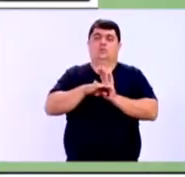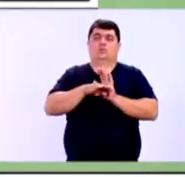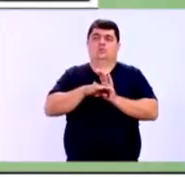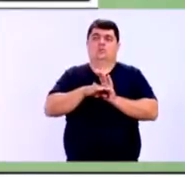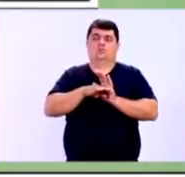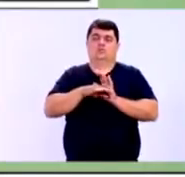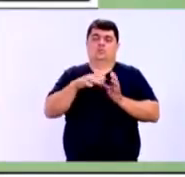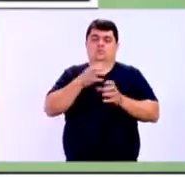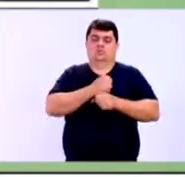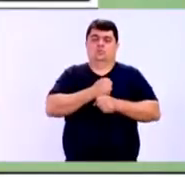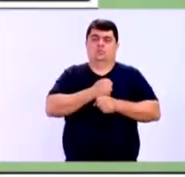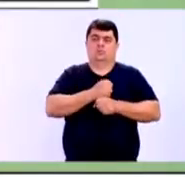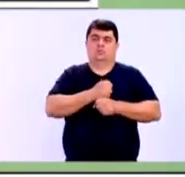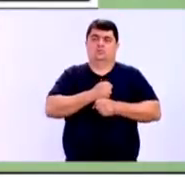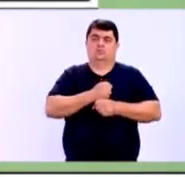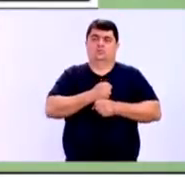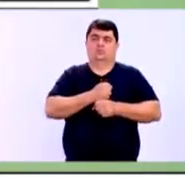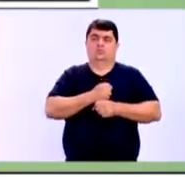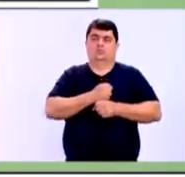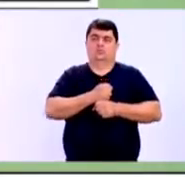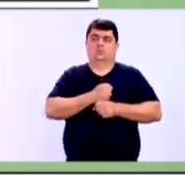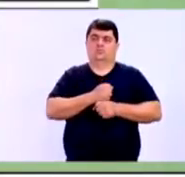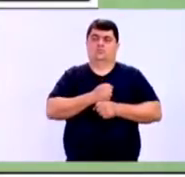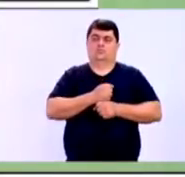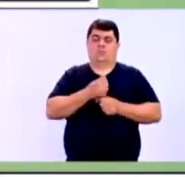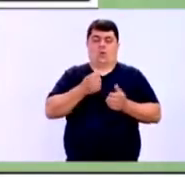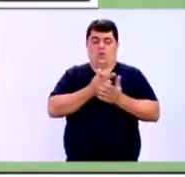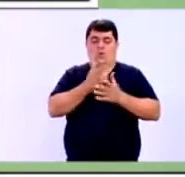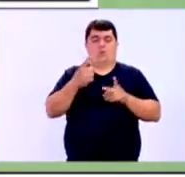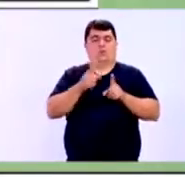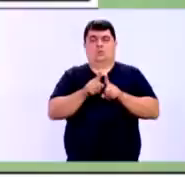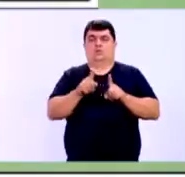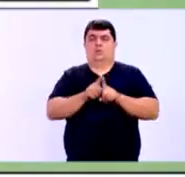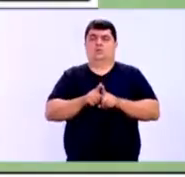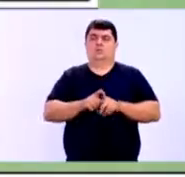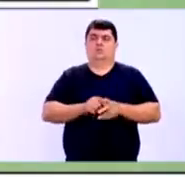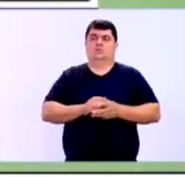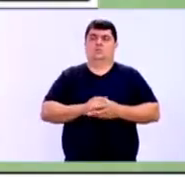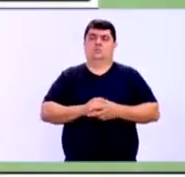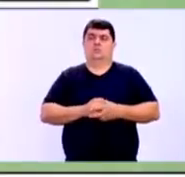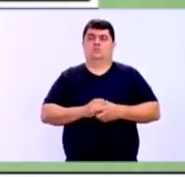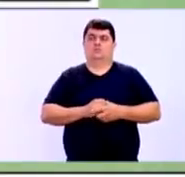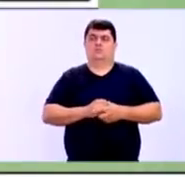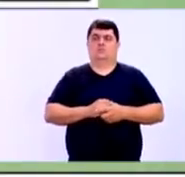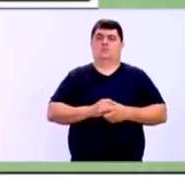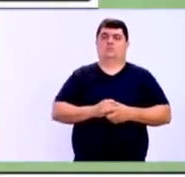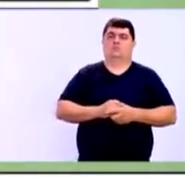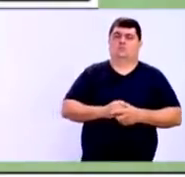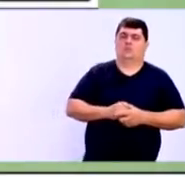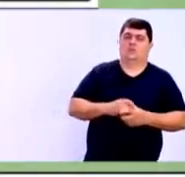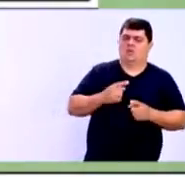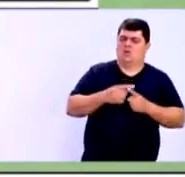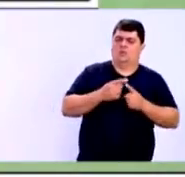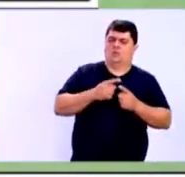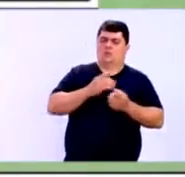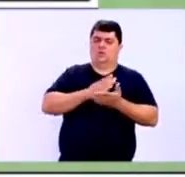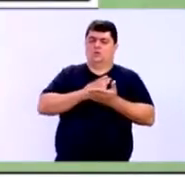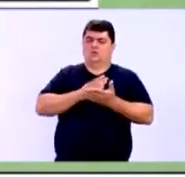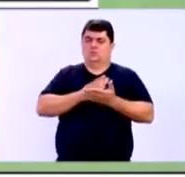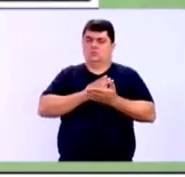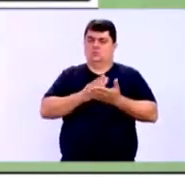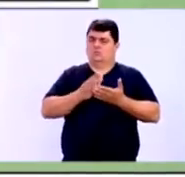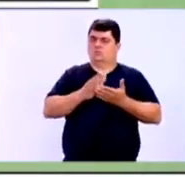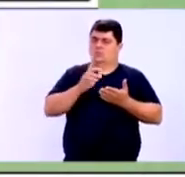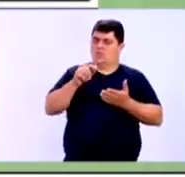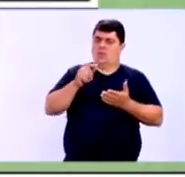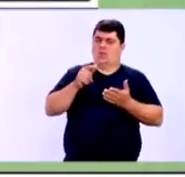inicial, né, como uma compra. Mas, professor, por que o saldo inicial é uma entrada? O saldo inicial